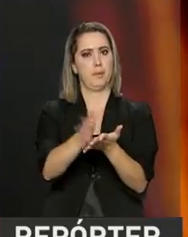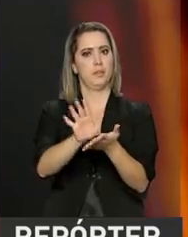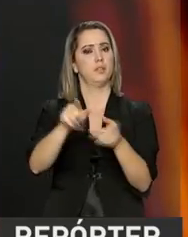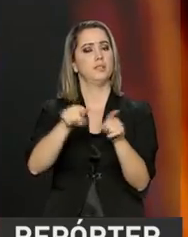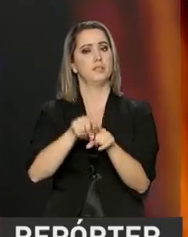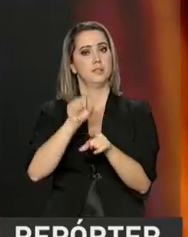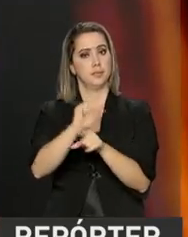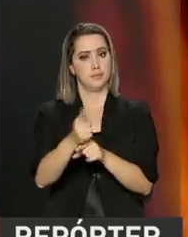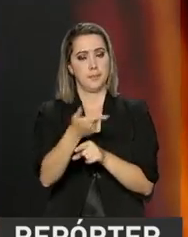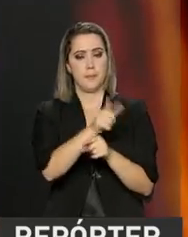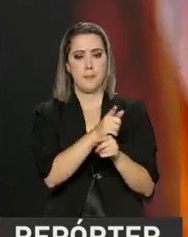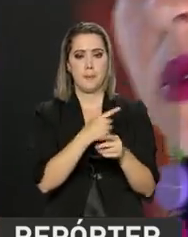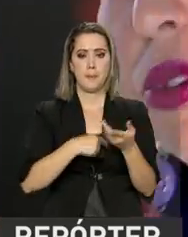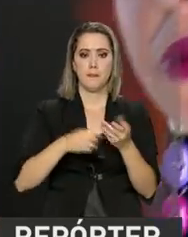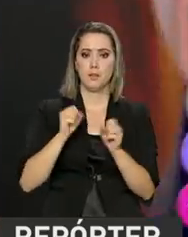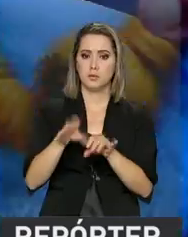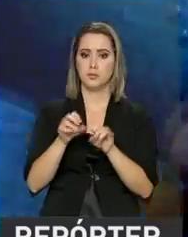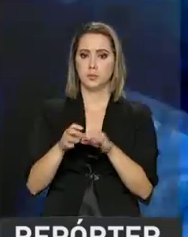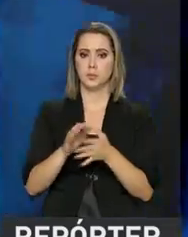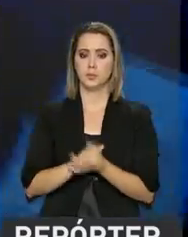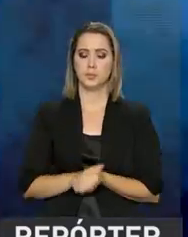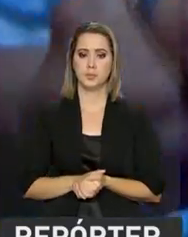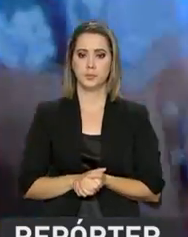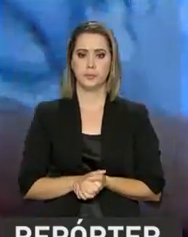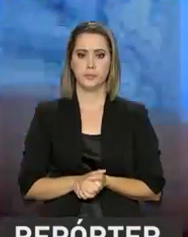passa para os alunos.